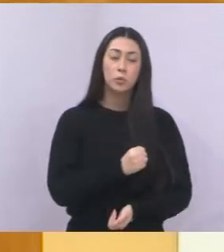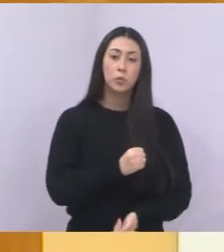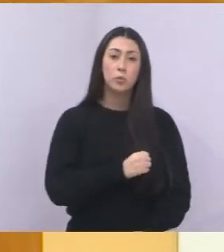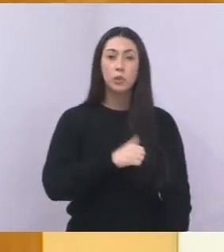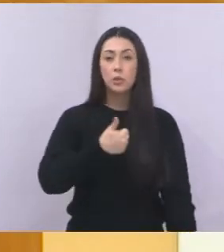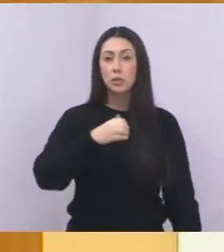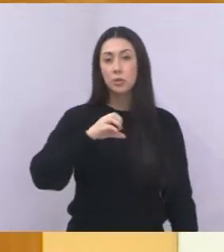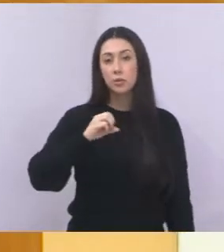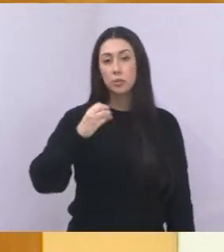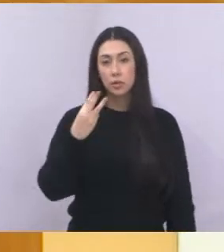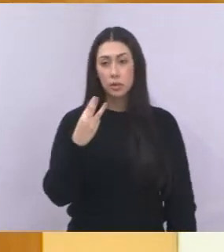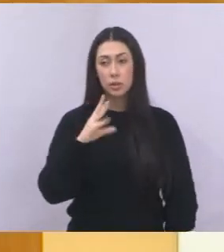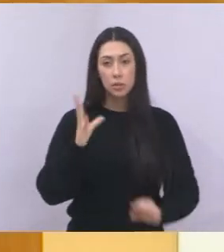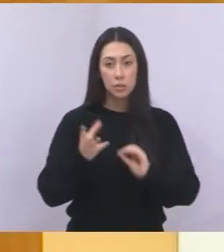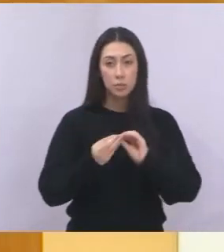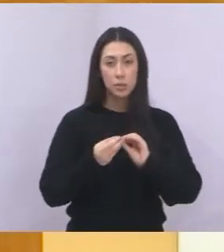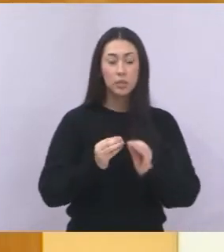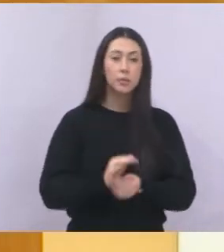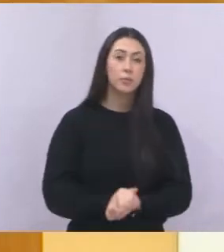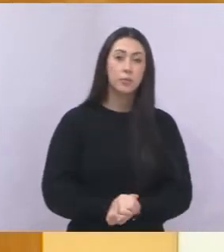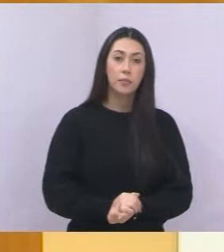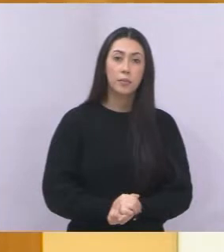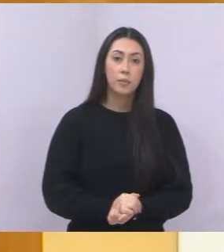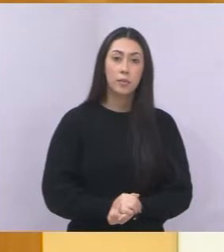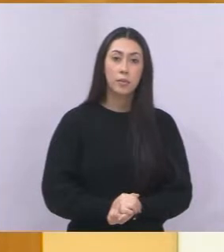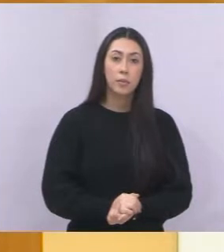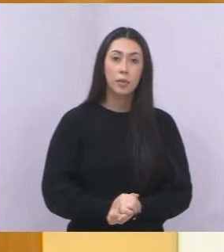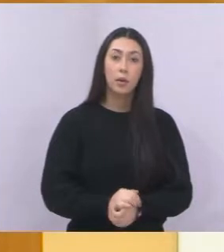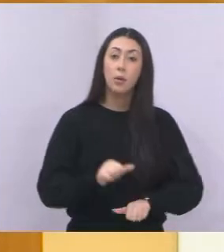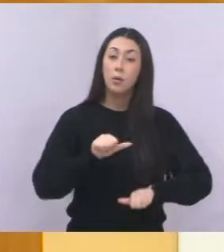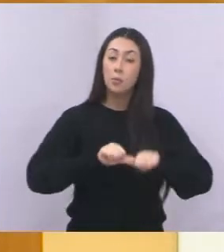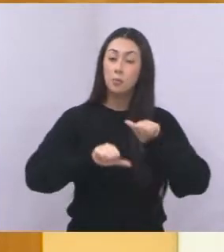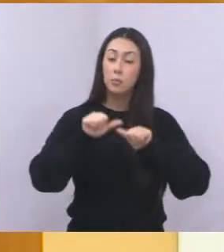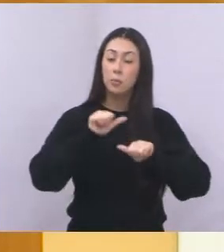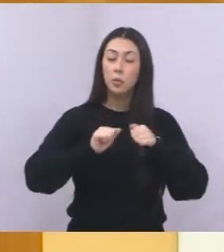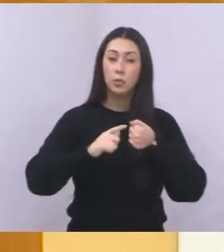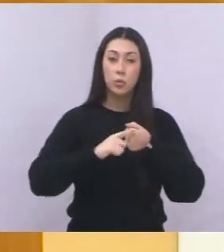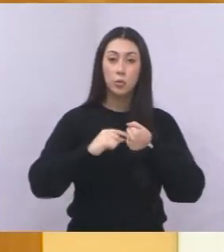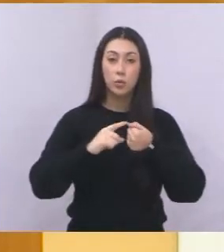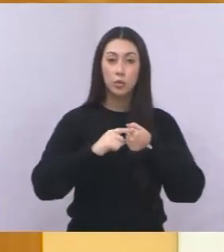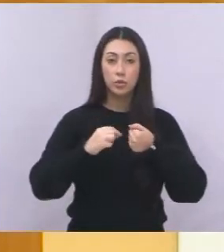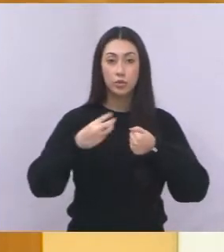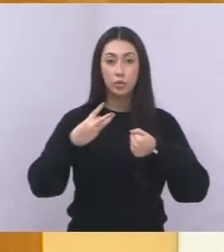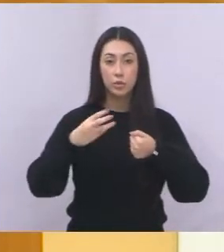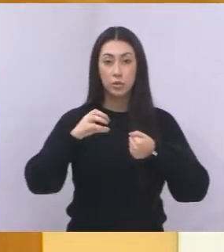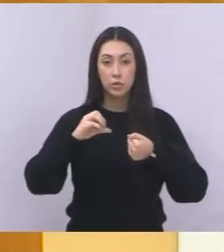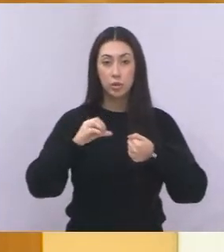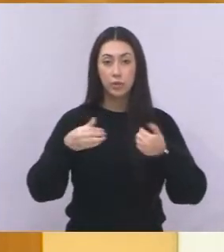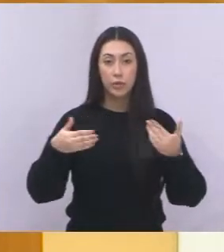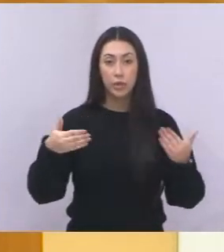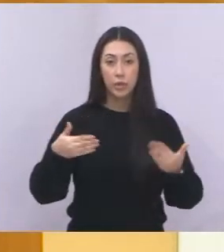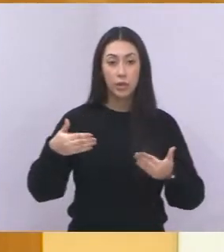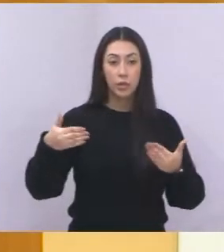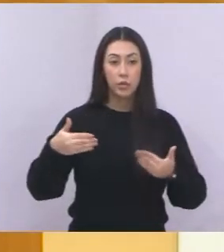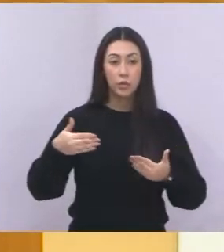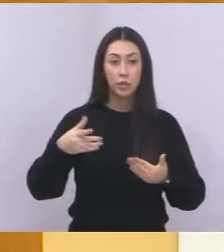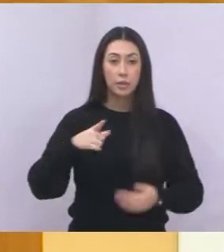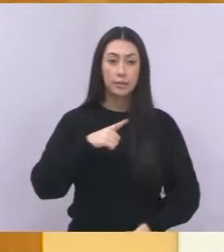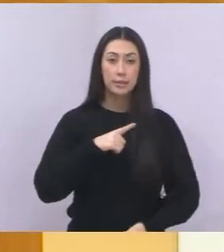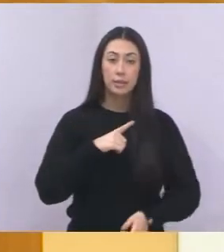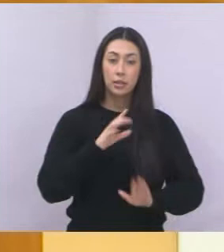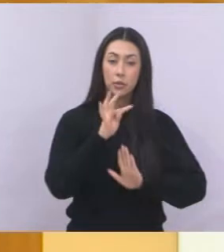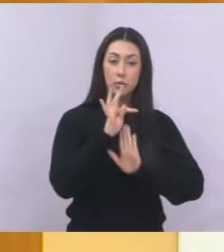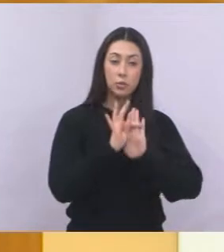de 2019. C. Altera o artigo 39 do projeto de lei, que passa a constar com a